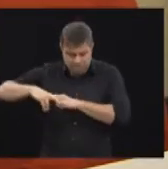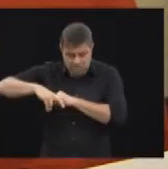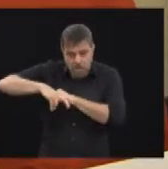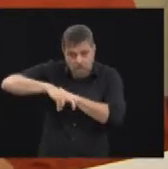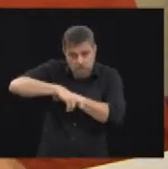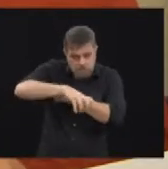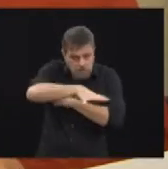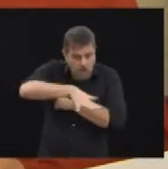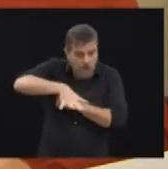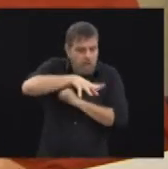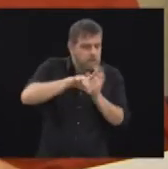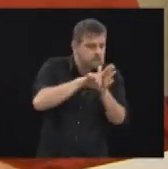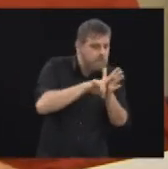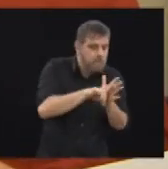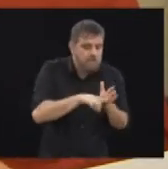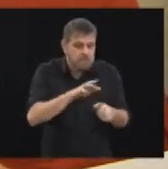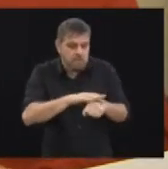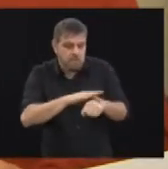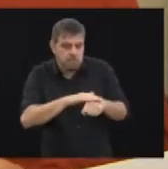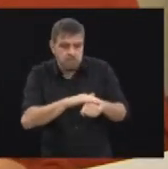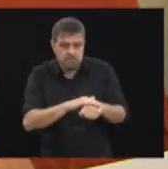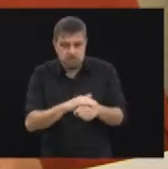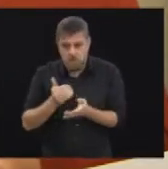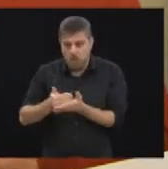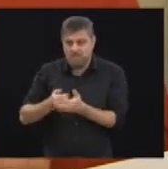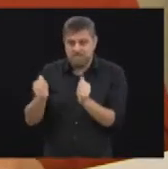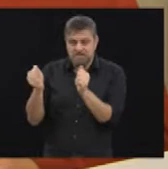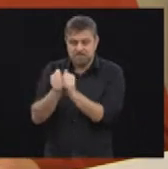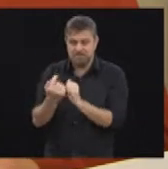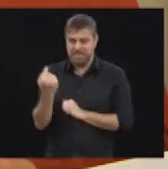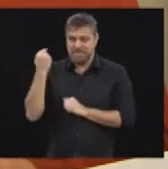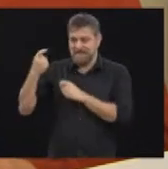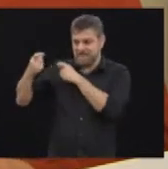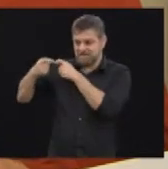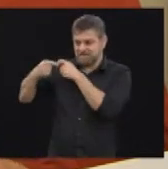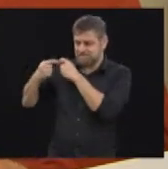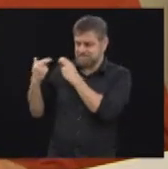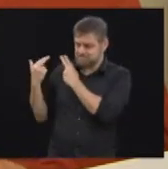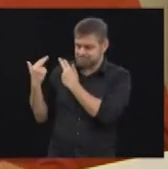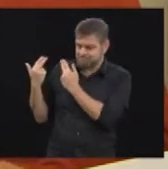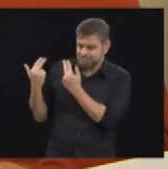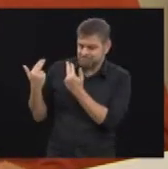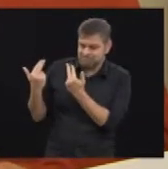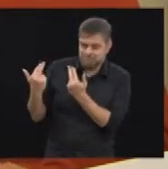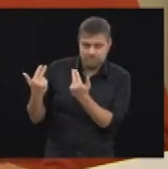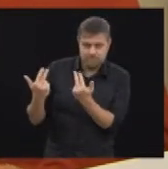A epidemiologia, ela começa junto com a medicina, né?